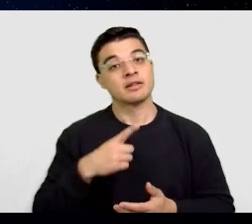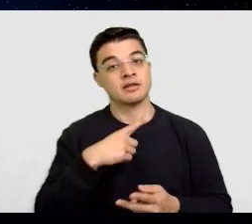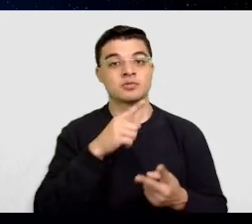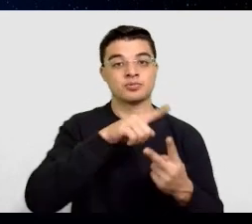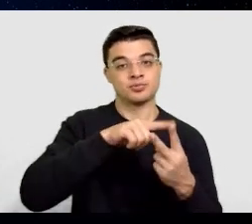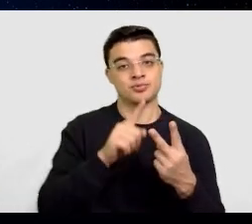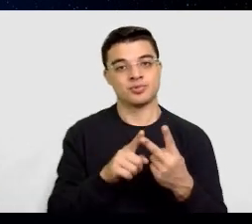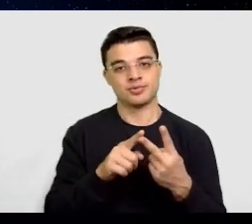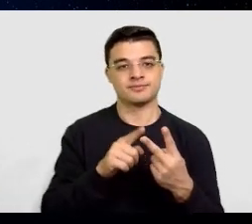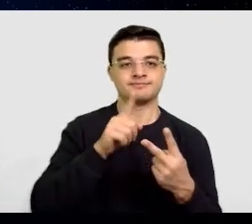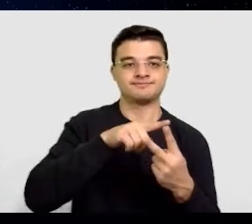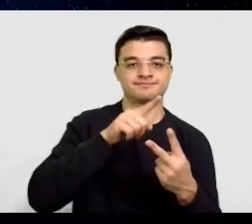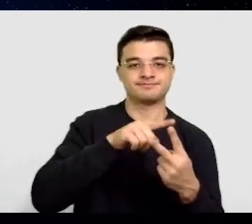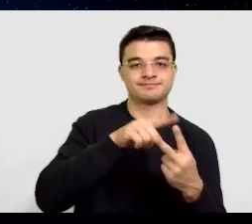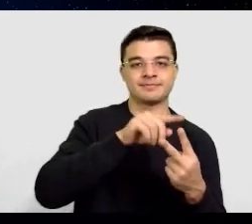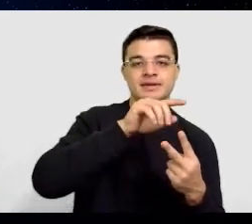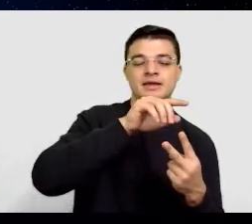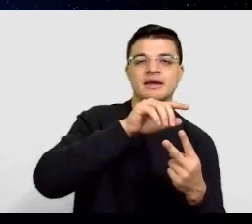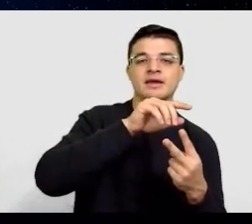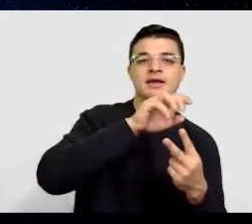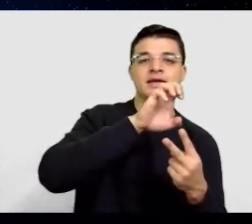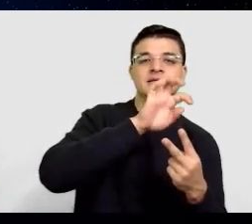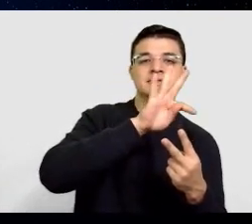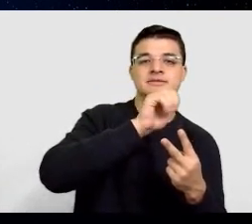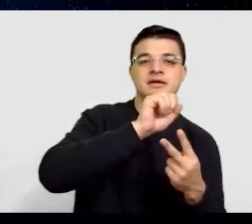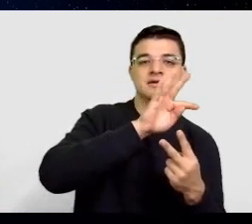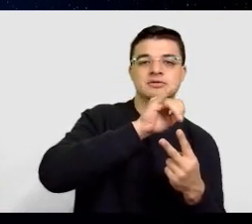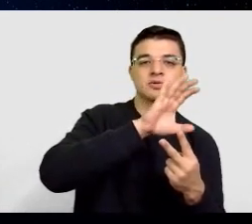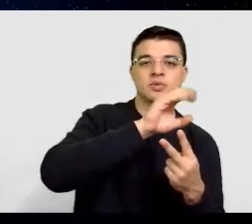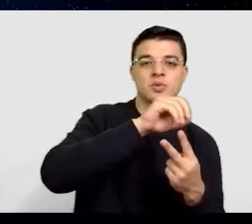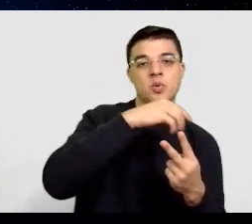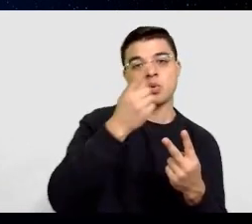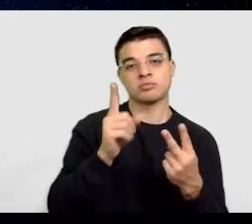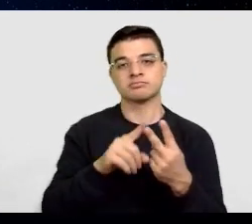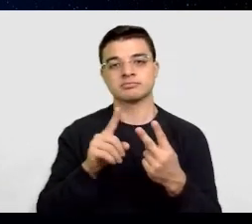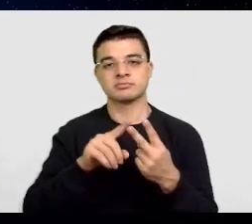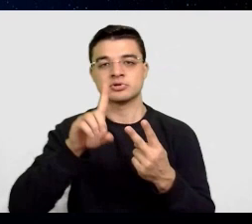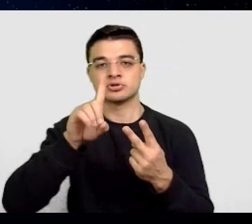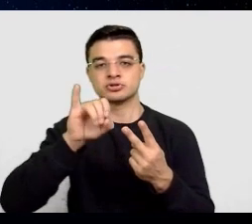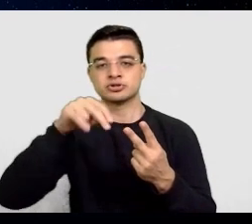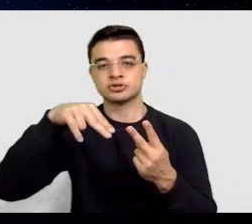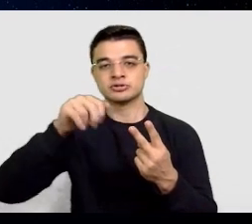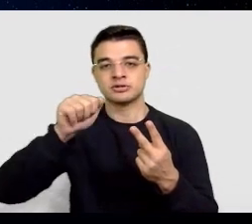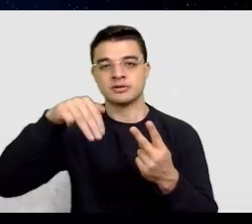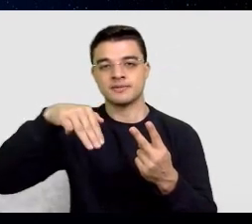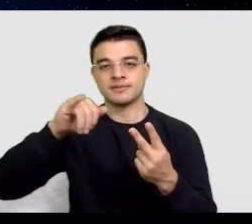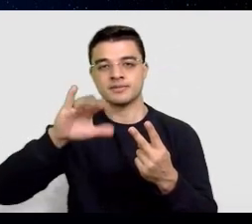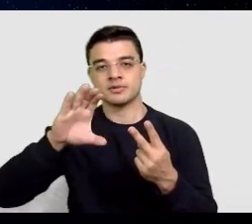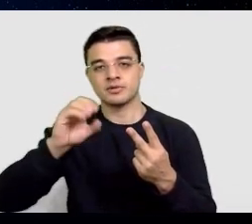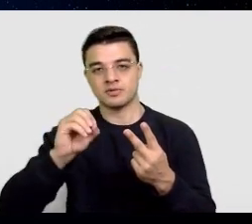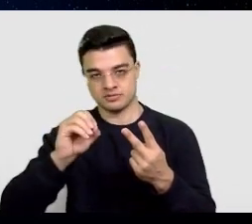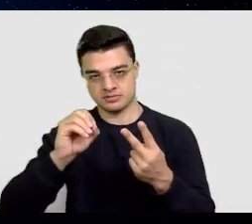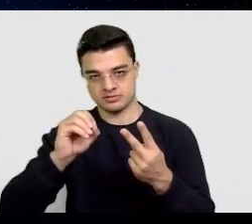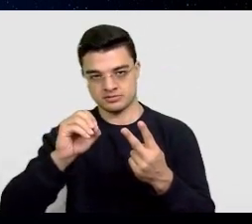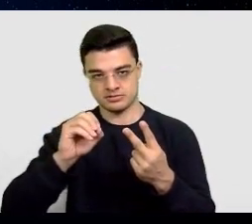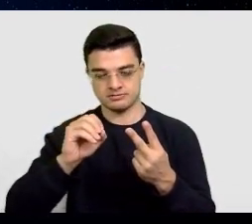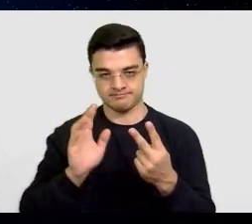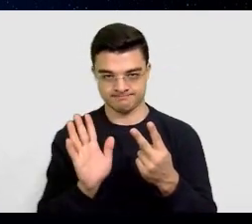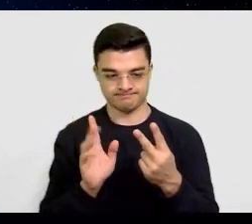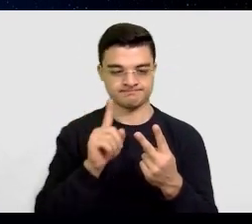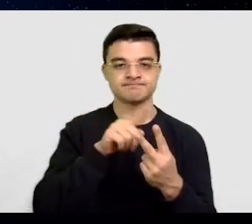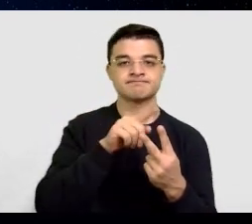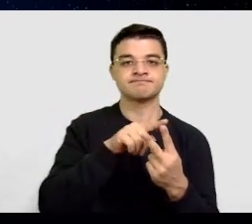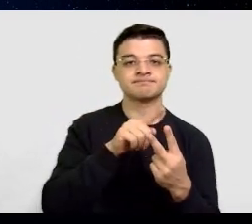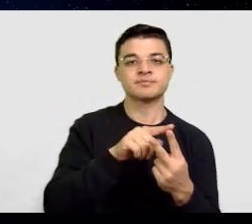Code, o BR Code estático e o BR Code dinâmico. Basicamente, a diferença entre os dois, no estático eu